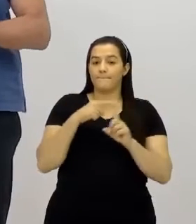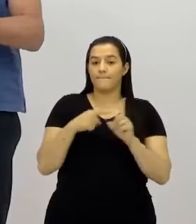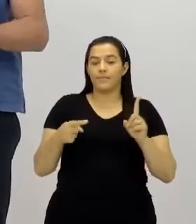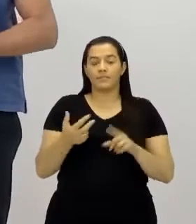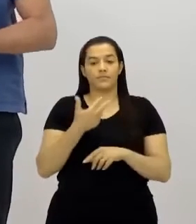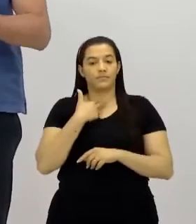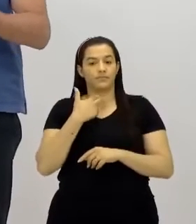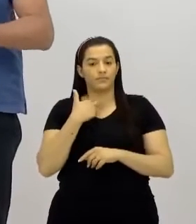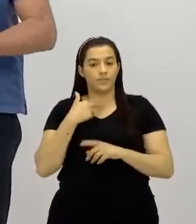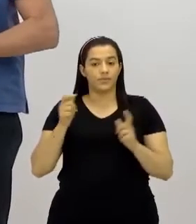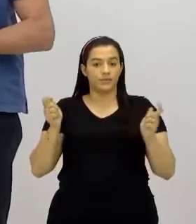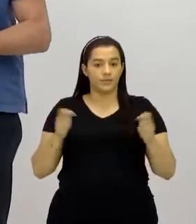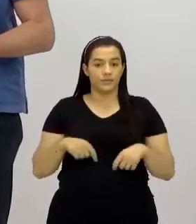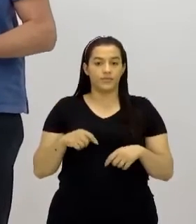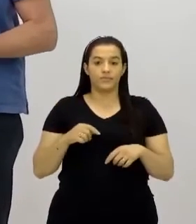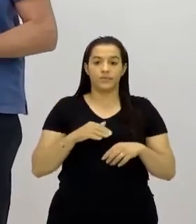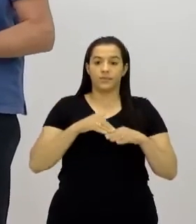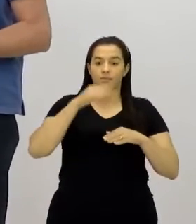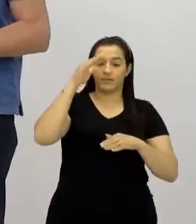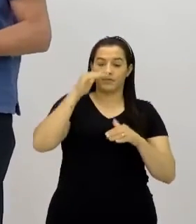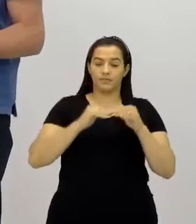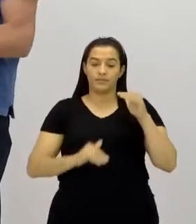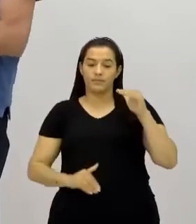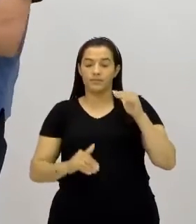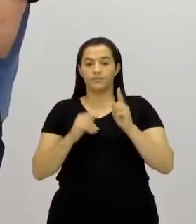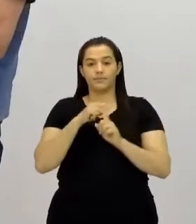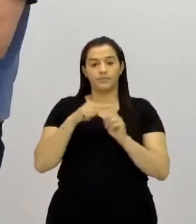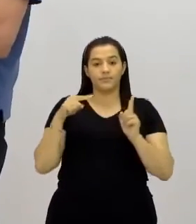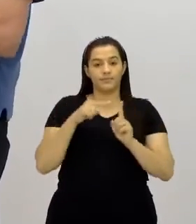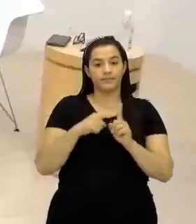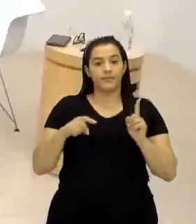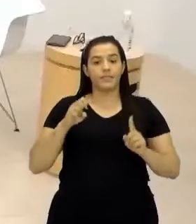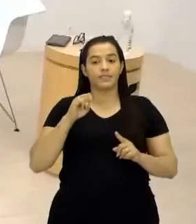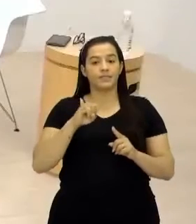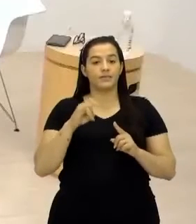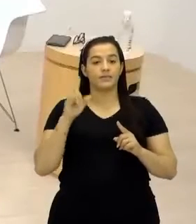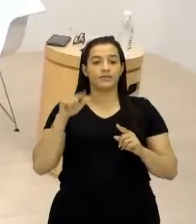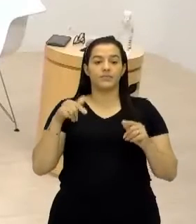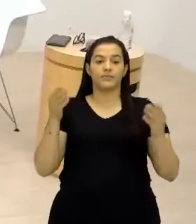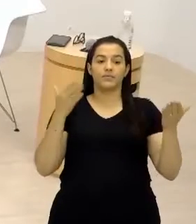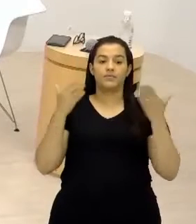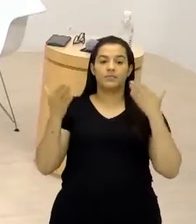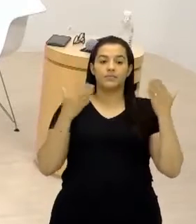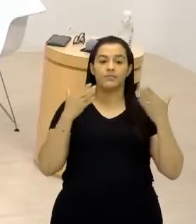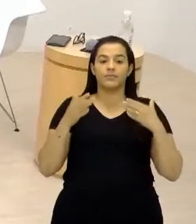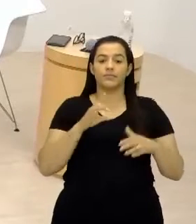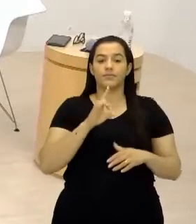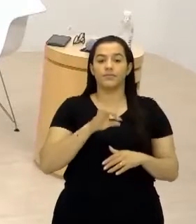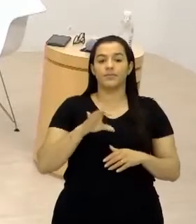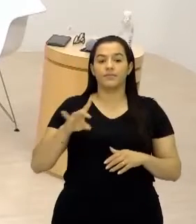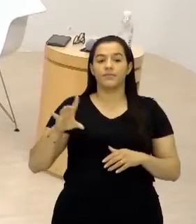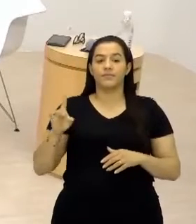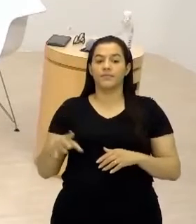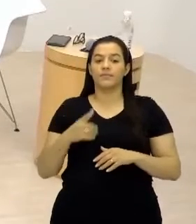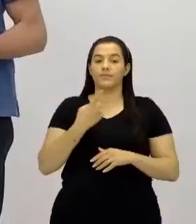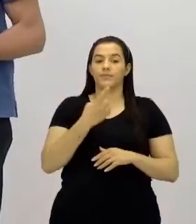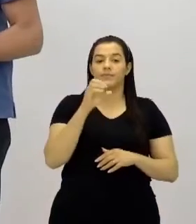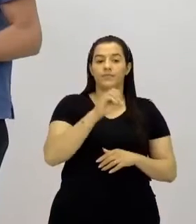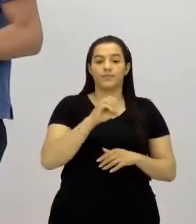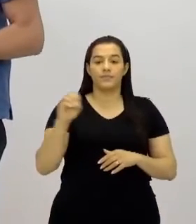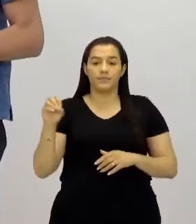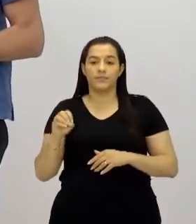matemática, quando está no meio, a gente não arredonda nem para cima nem para baixo. Mas se a gente tivesse uma comparação, a cada 100 pessoas,